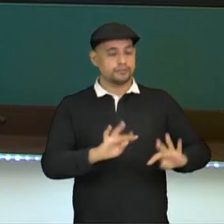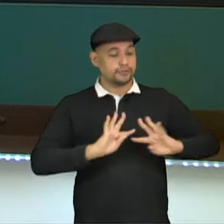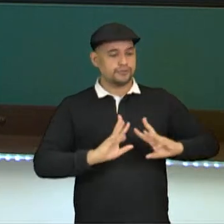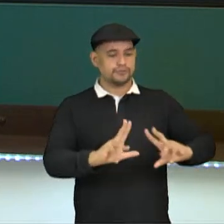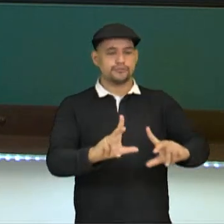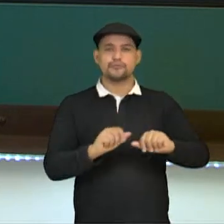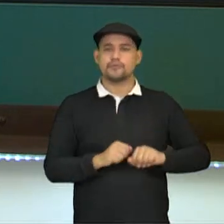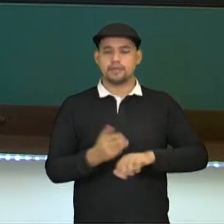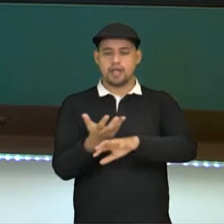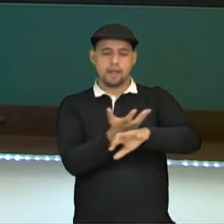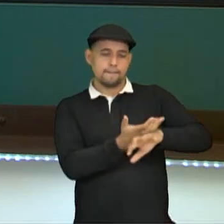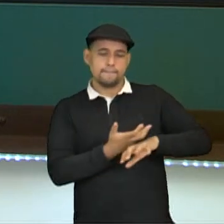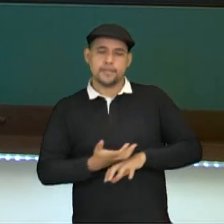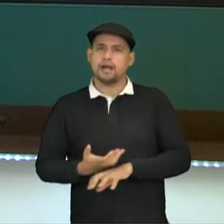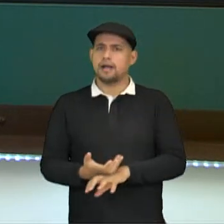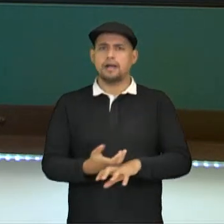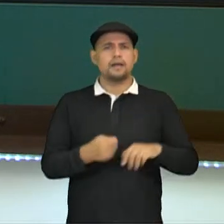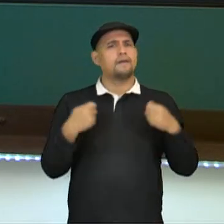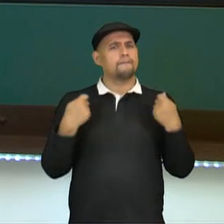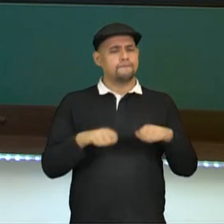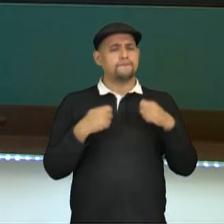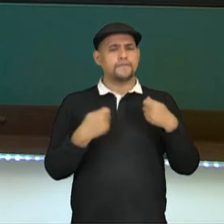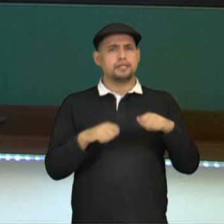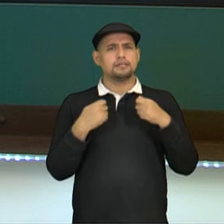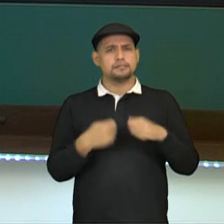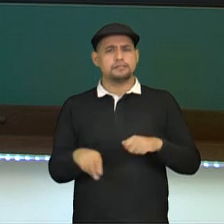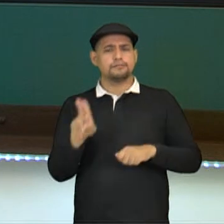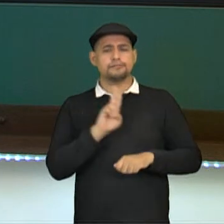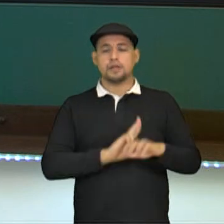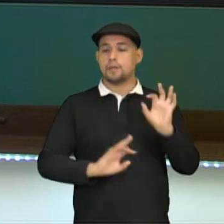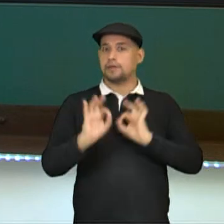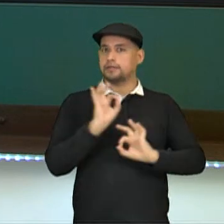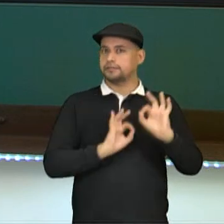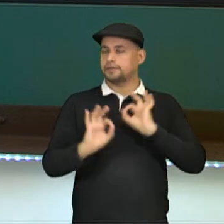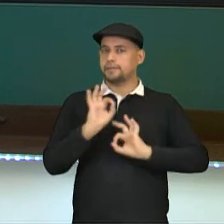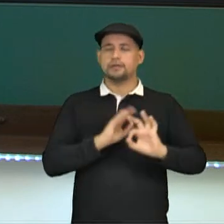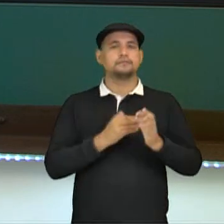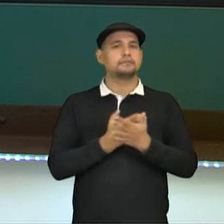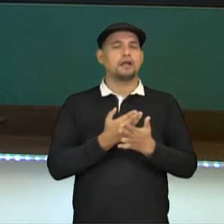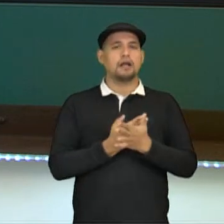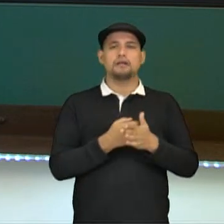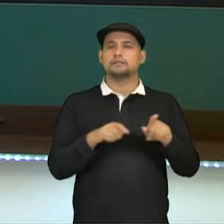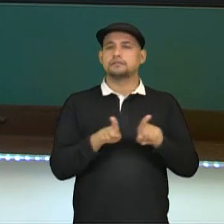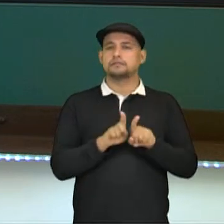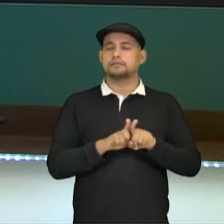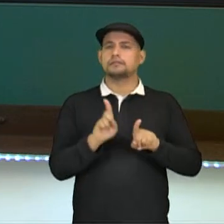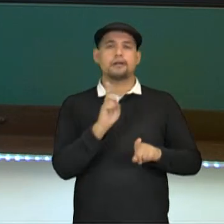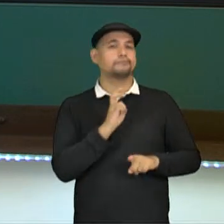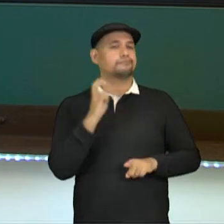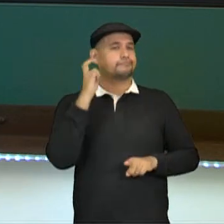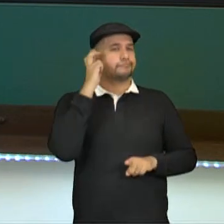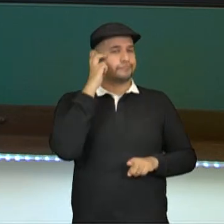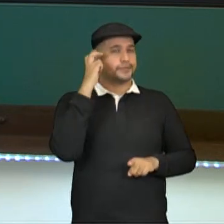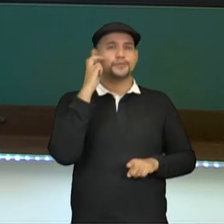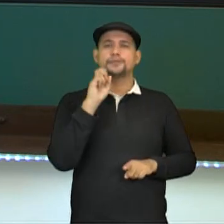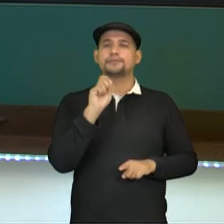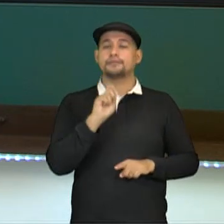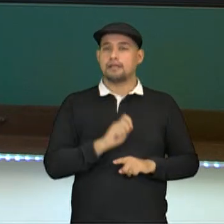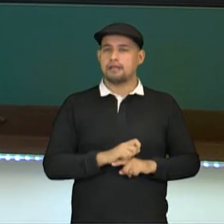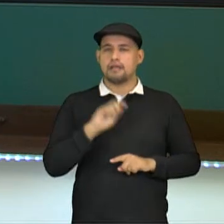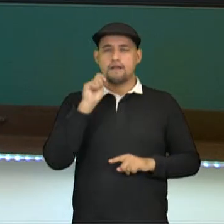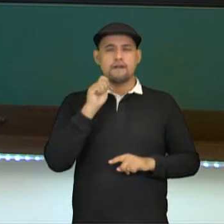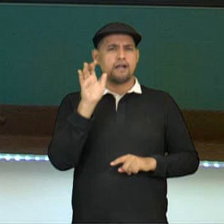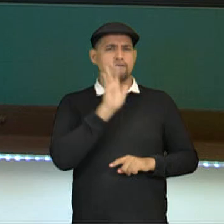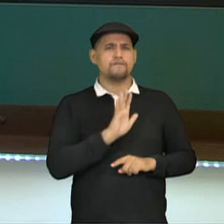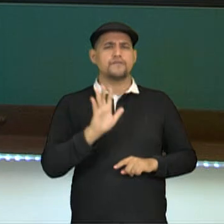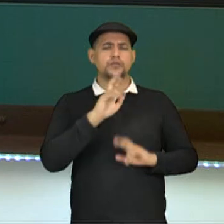as disciplinas precisam contemplar no planejamento das aulas aspectos da cultura afro-brasileira, né?